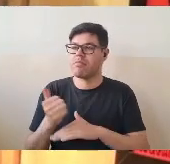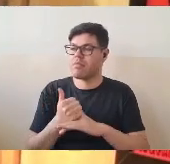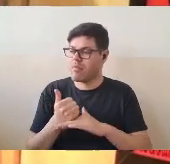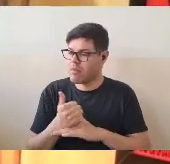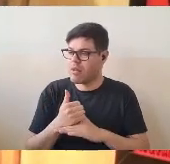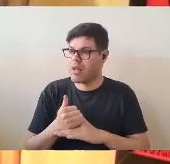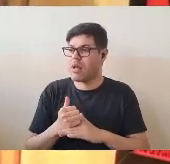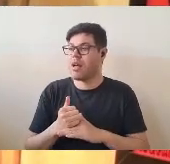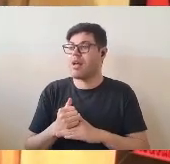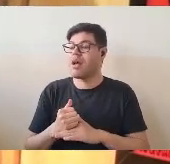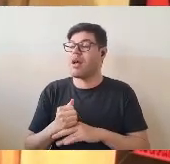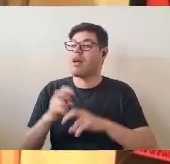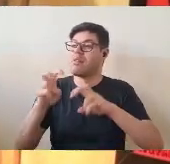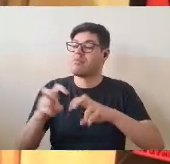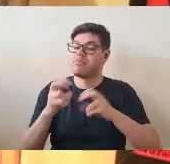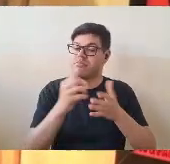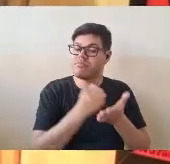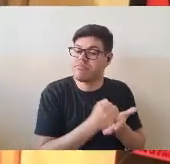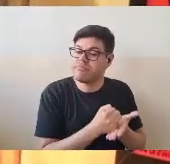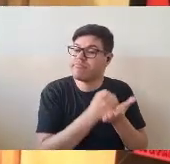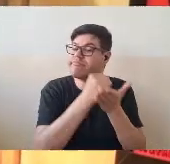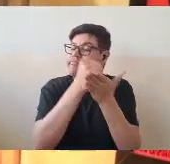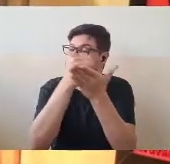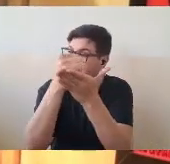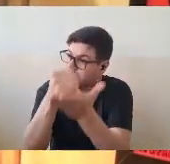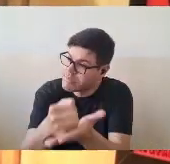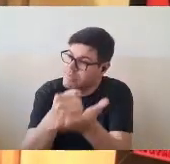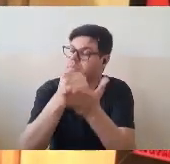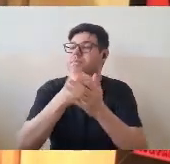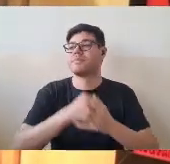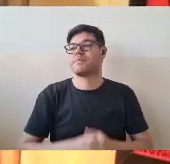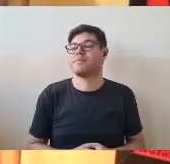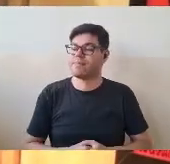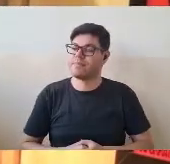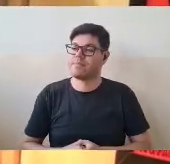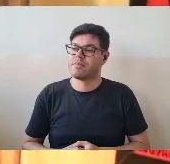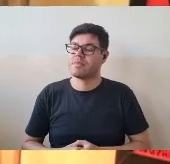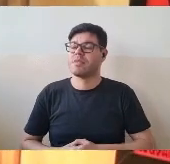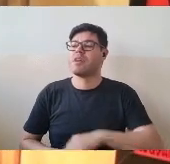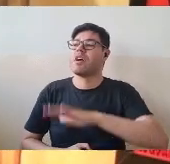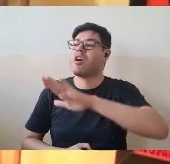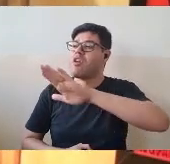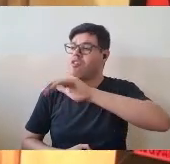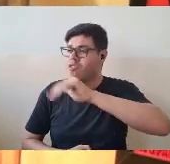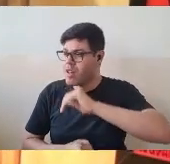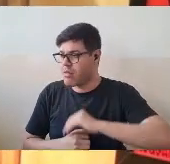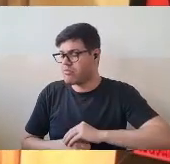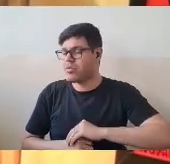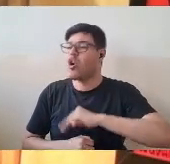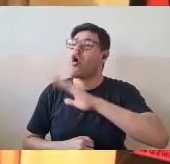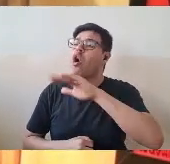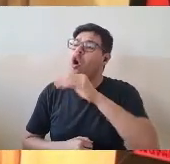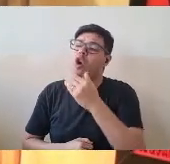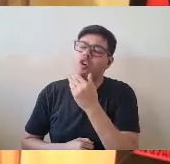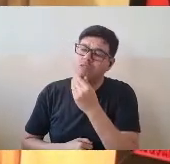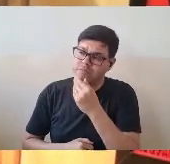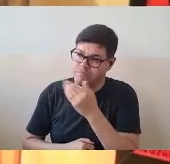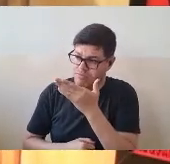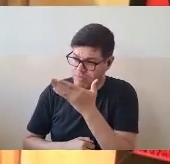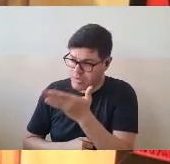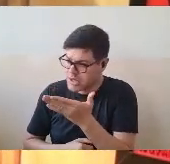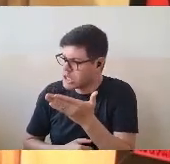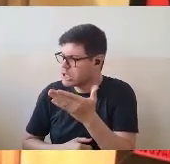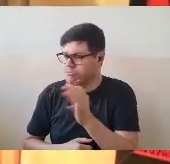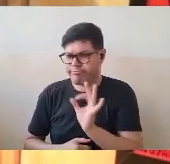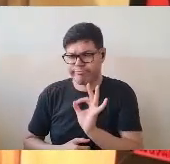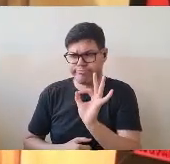o meu filho Gilzinho foi lá. E eu falei, doutor, o senhor é um médico excelente, cuidou de mim, das minhas irmãs, tudo, mas o senhor quase